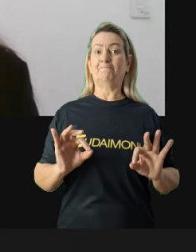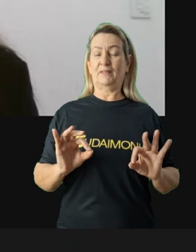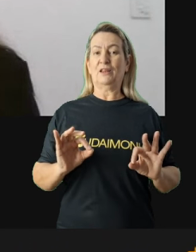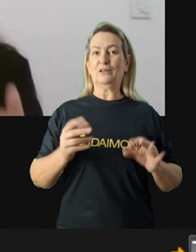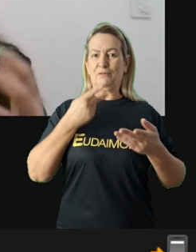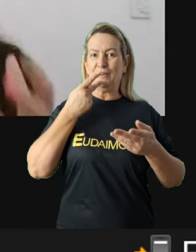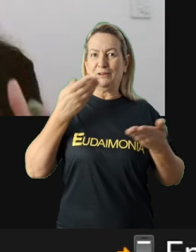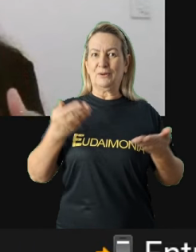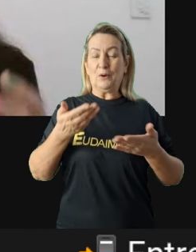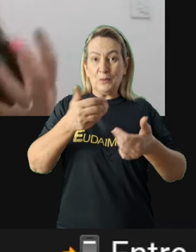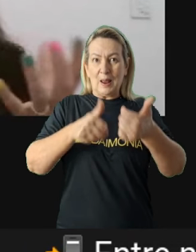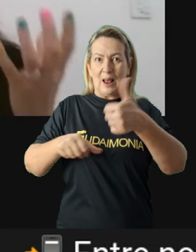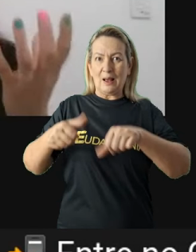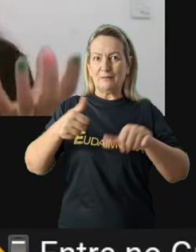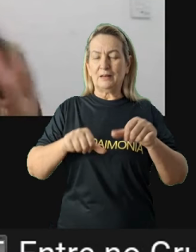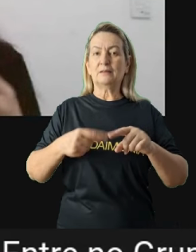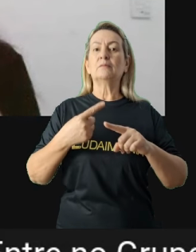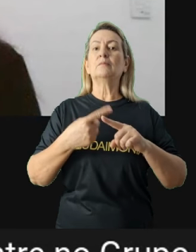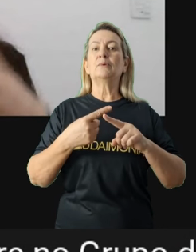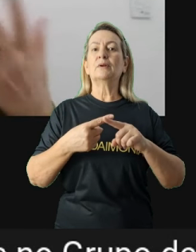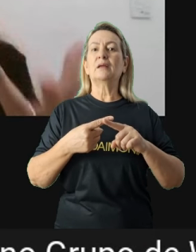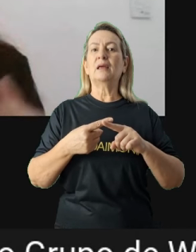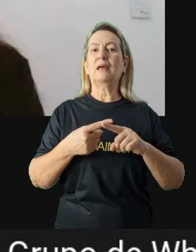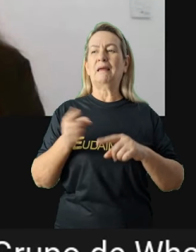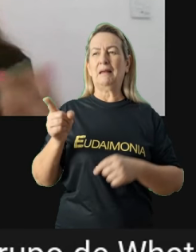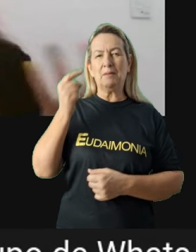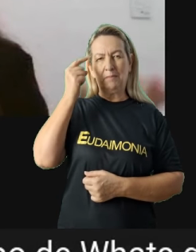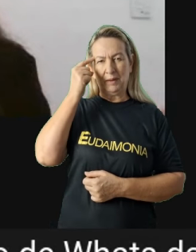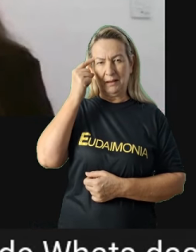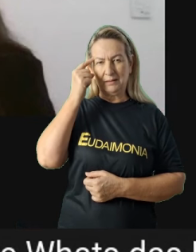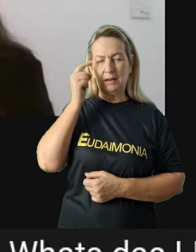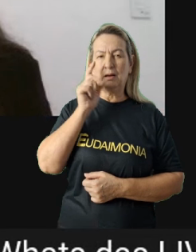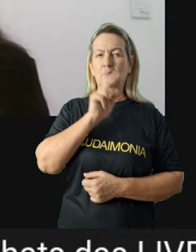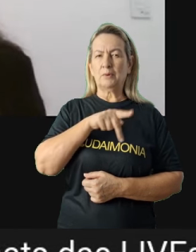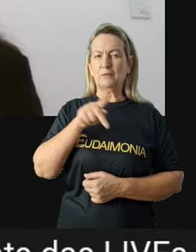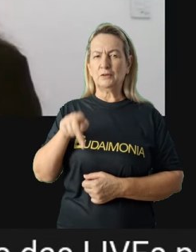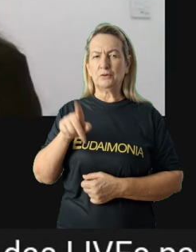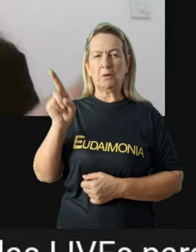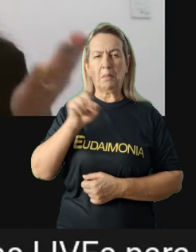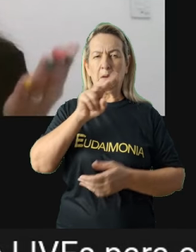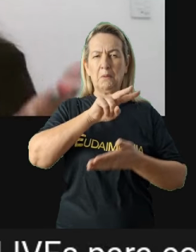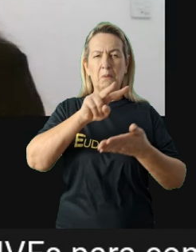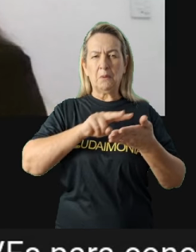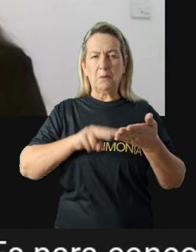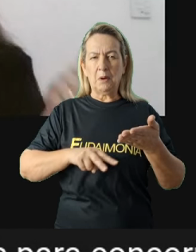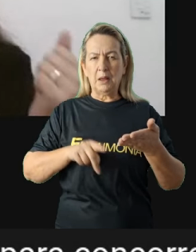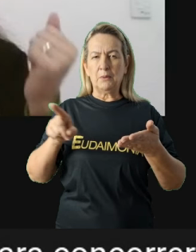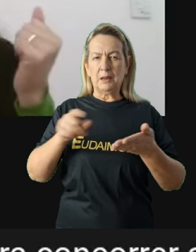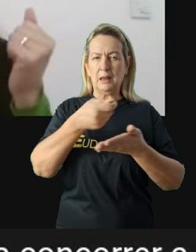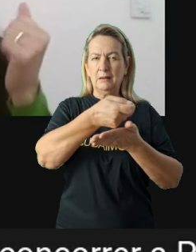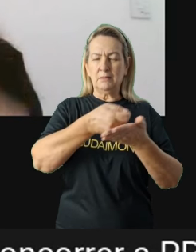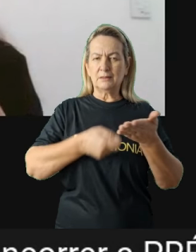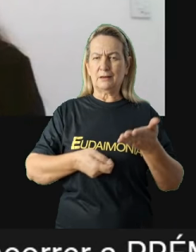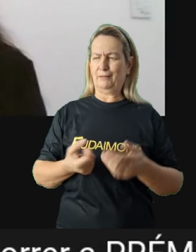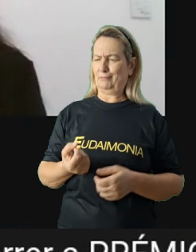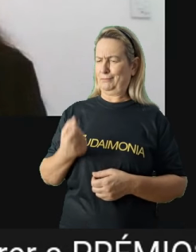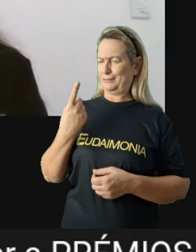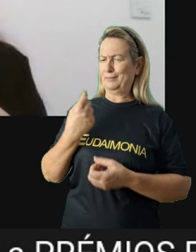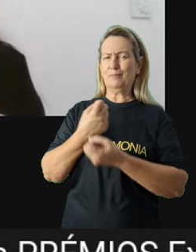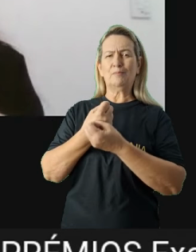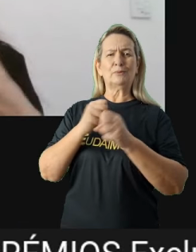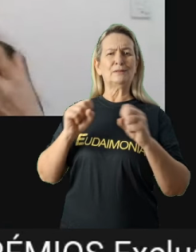avaliação. Porque ele pensa, de repente, que, como o professor comentou, o professor não lê o que o aluno escreve. Claro que lê, gente, nós estamos aqui para